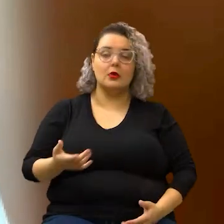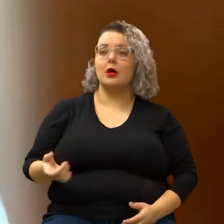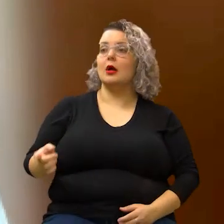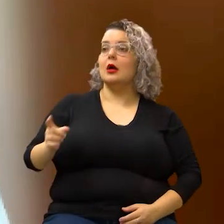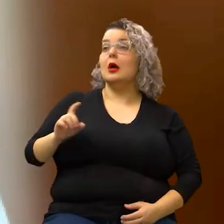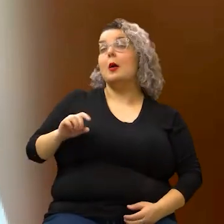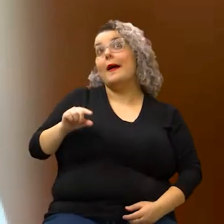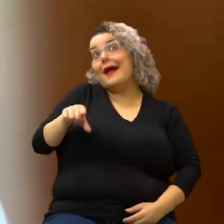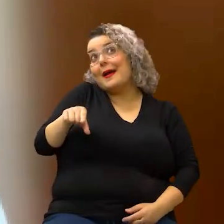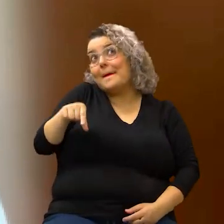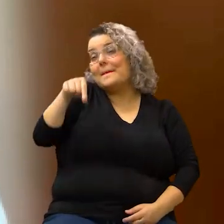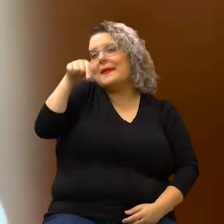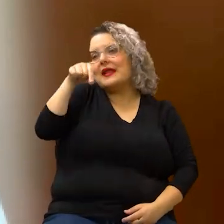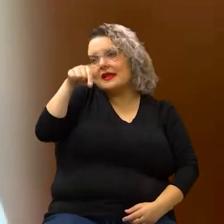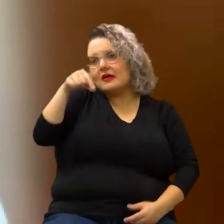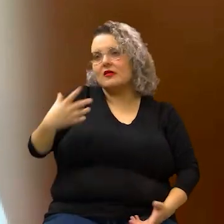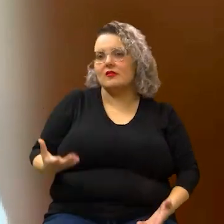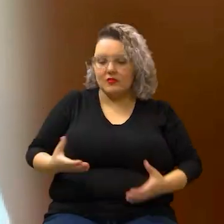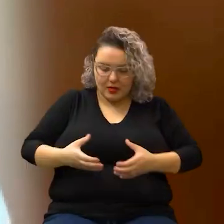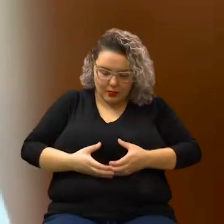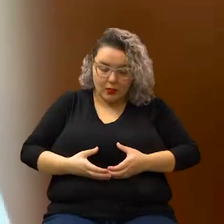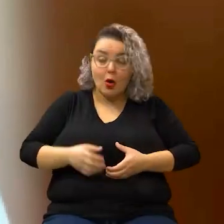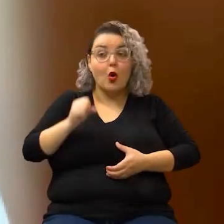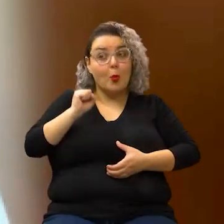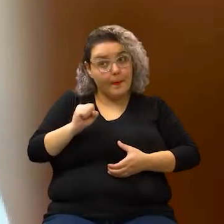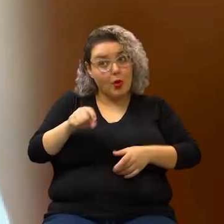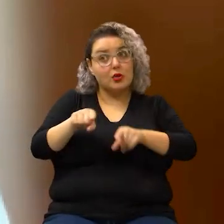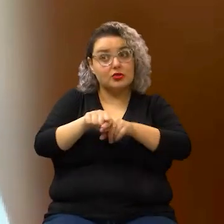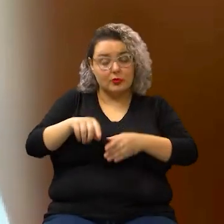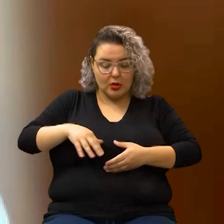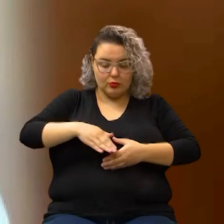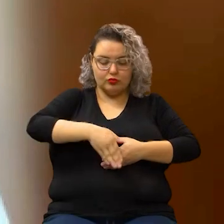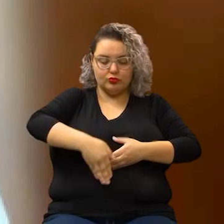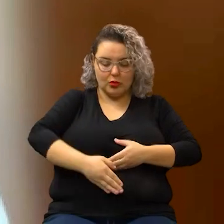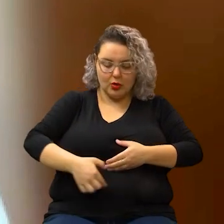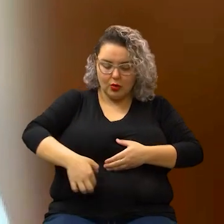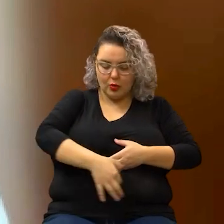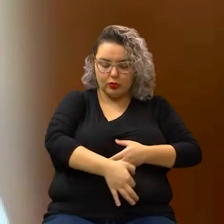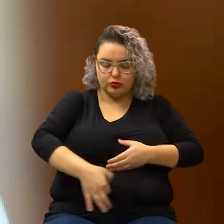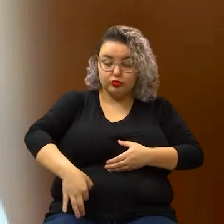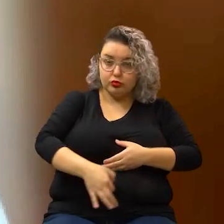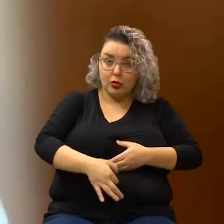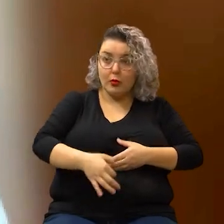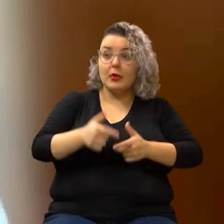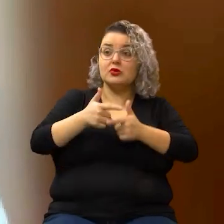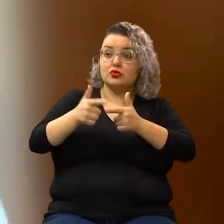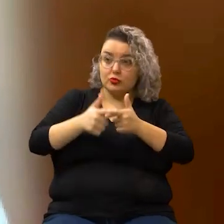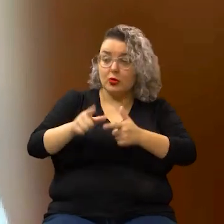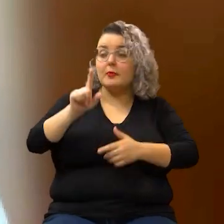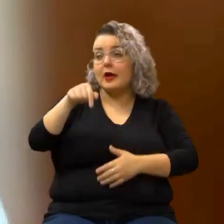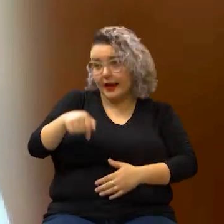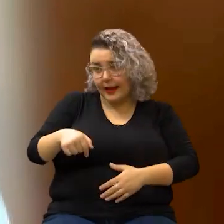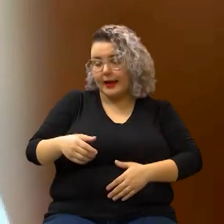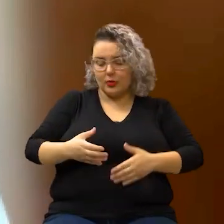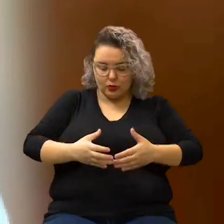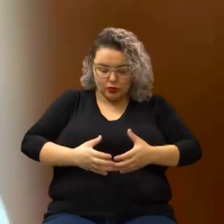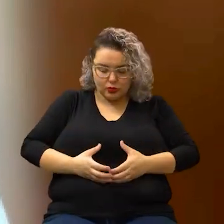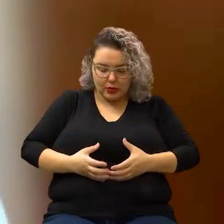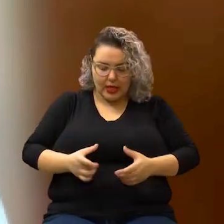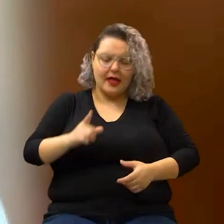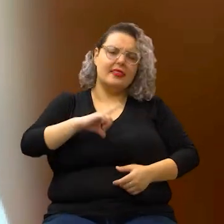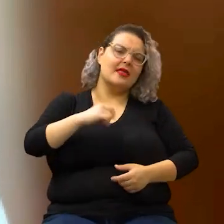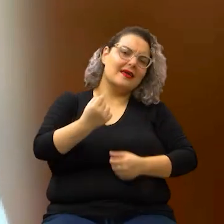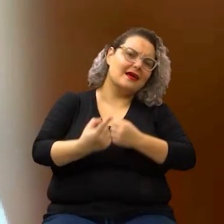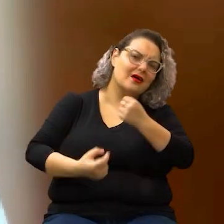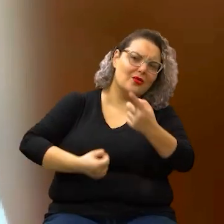no estômago, pode estar no intestino, mas onde ela causa mesmo transtorno é no estômago. Existem